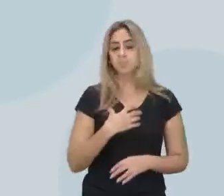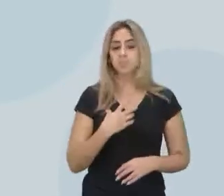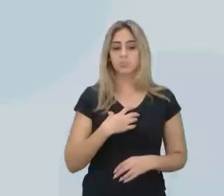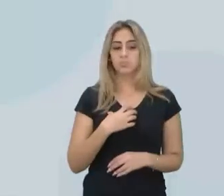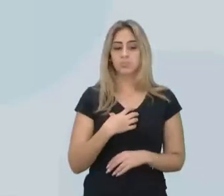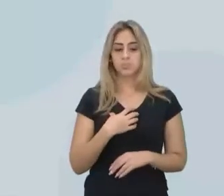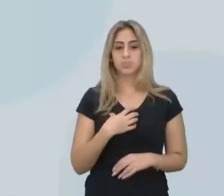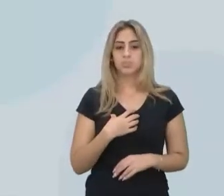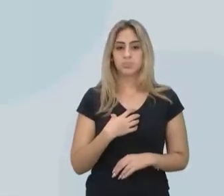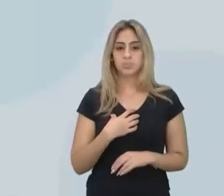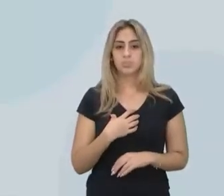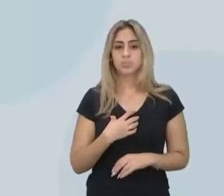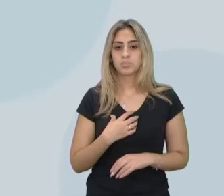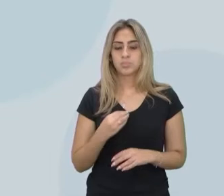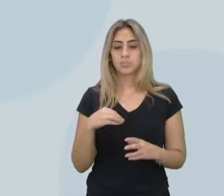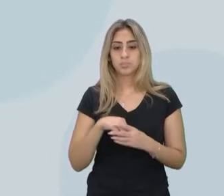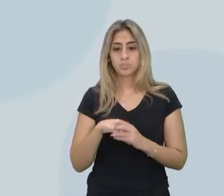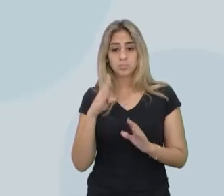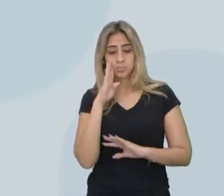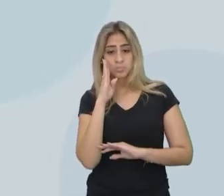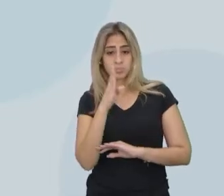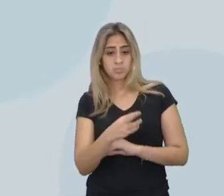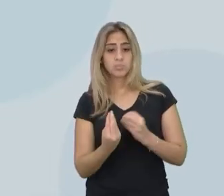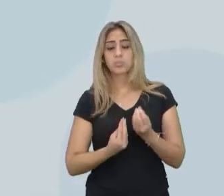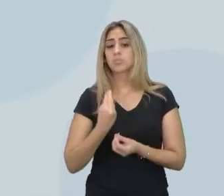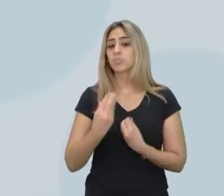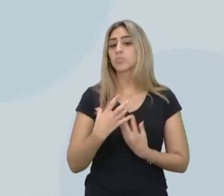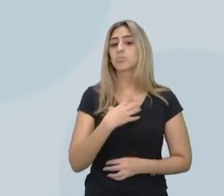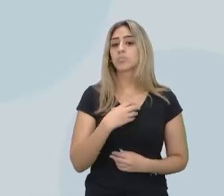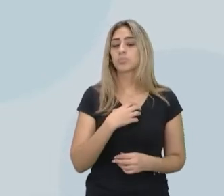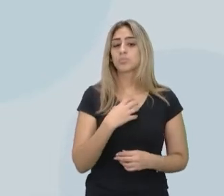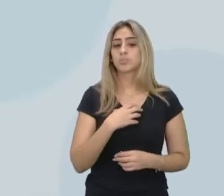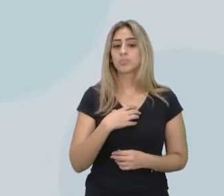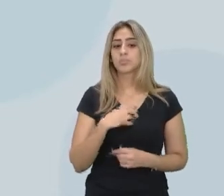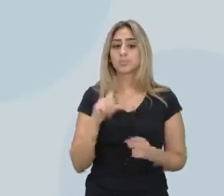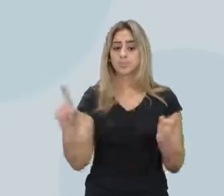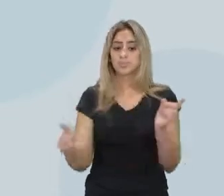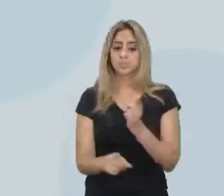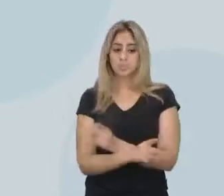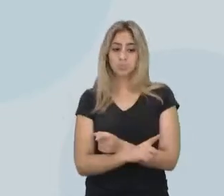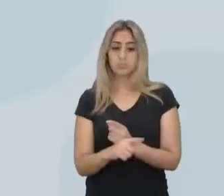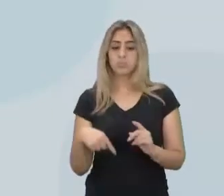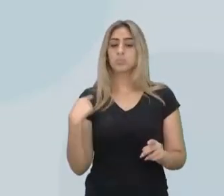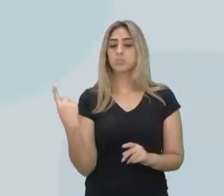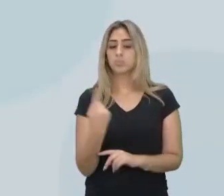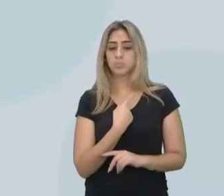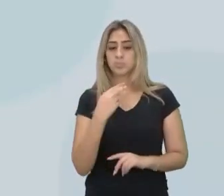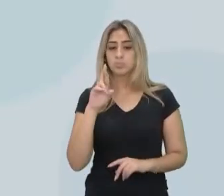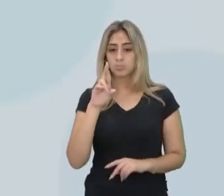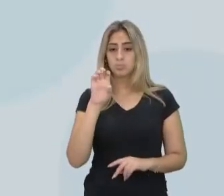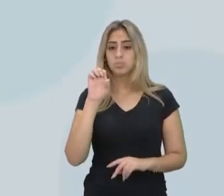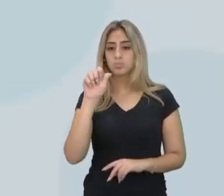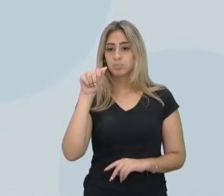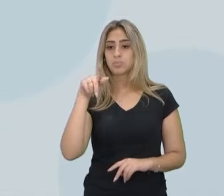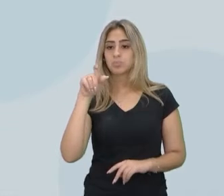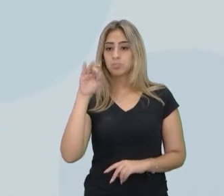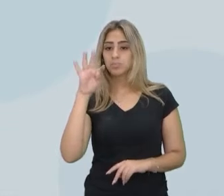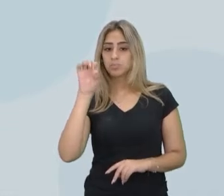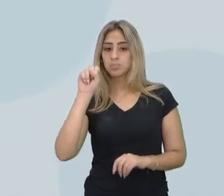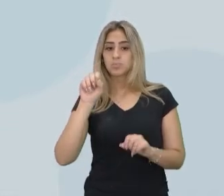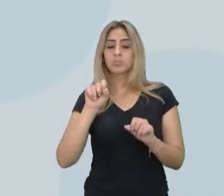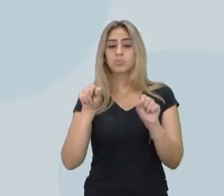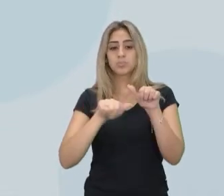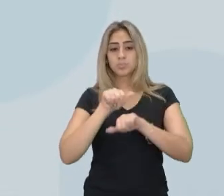sentidos. Então, tanto no sentido direto quanto no sentido inverso. Então, o nosso reagente, ele vira produto, mas o